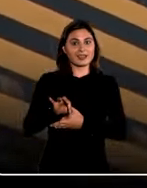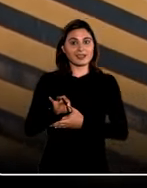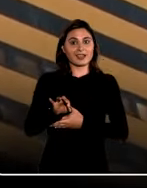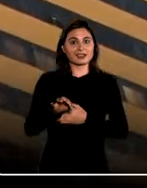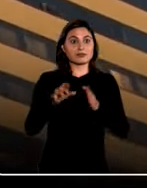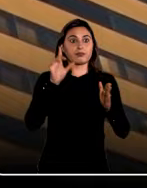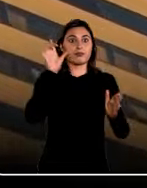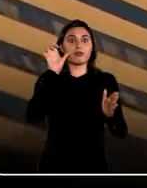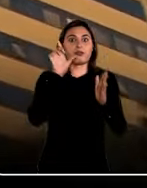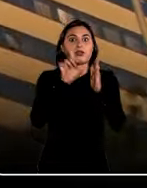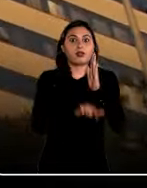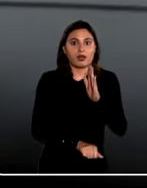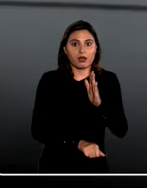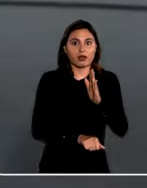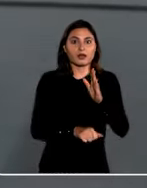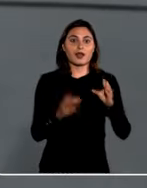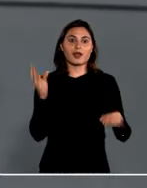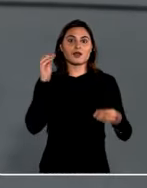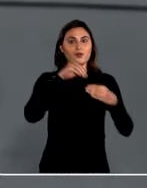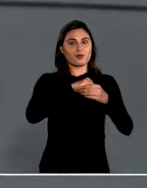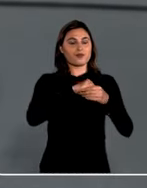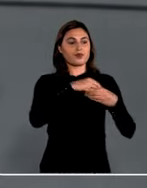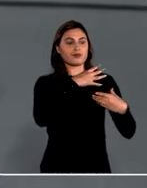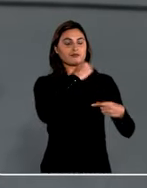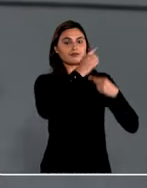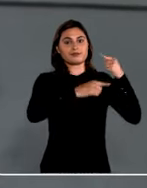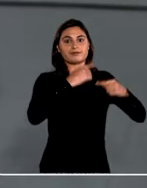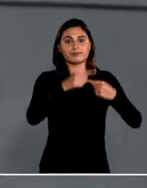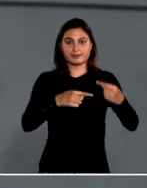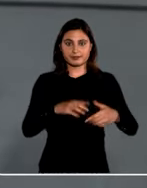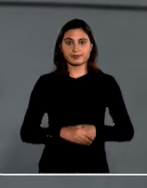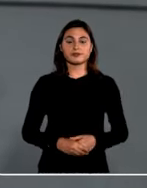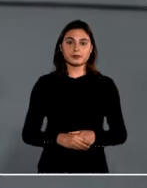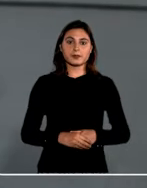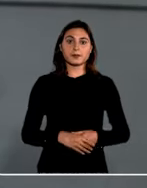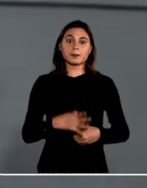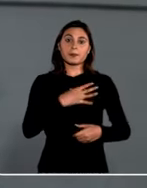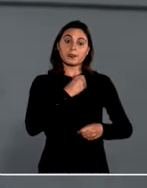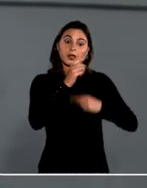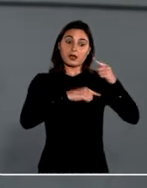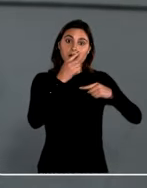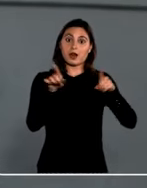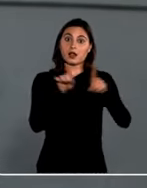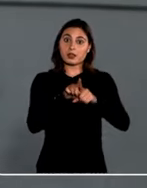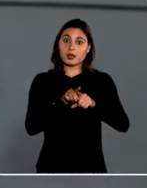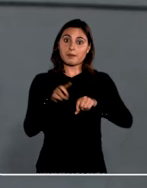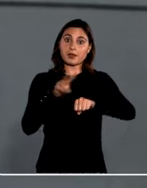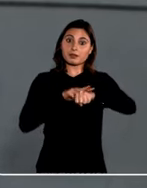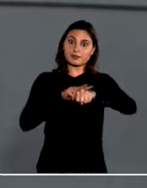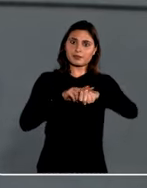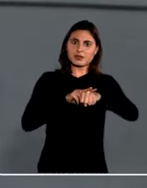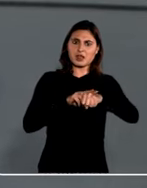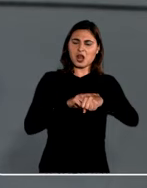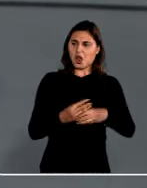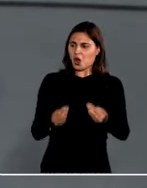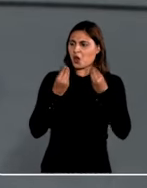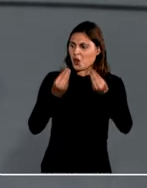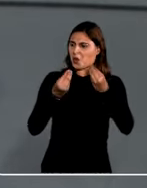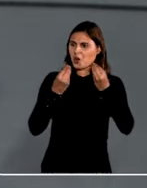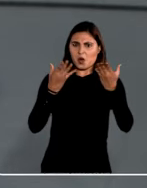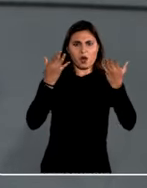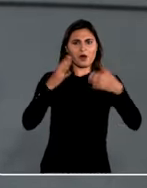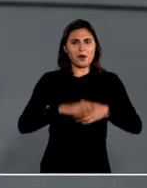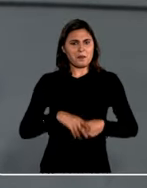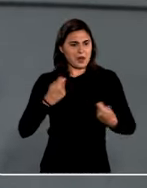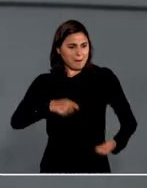imóvel incluído na herança no Superior Tribunal de Justiça Os Herdeiros e a viúva questionaram a responsabilidade solidária